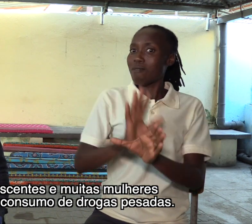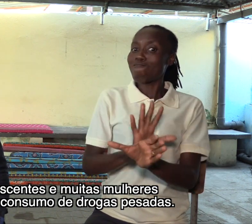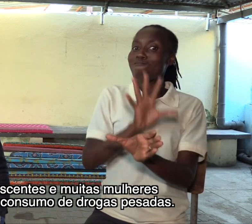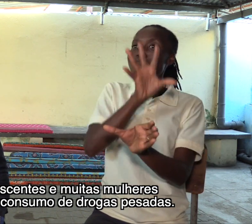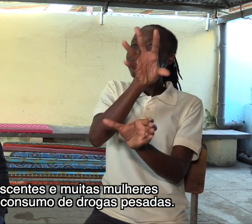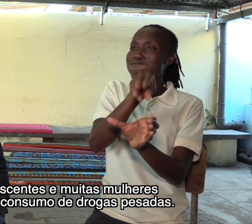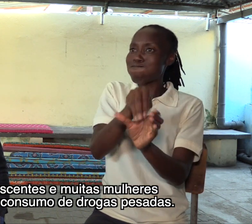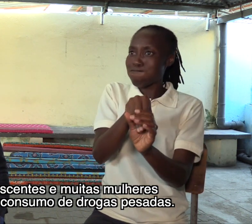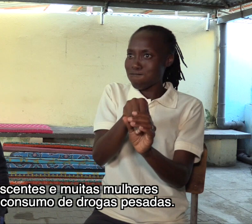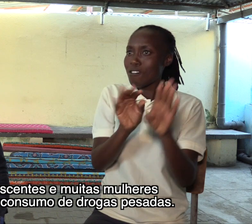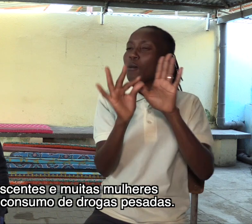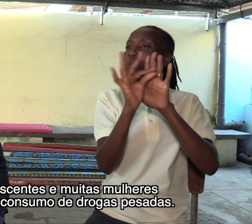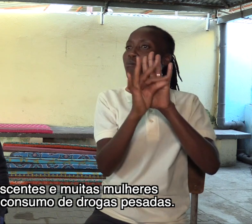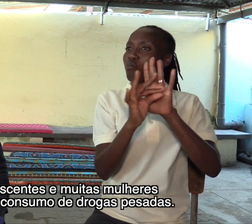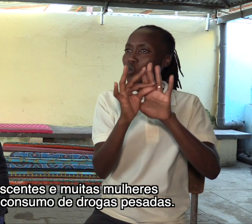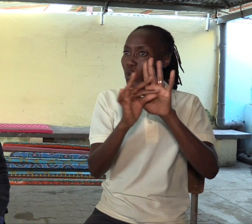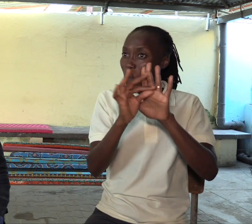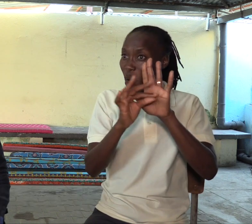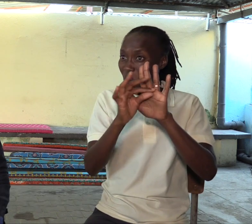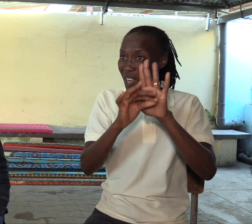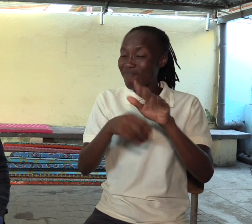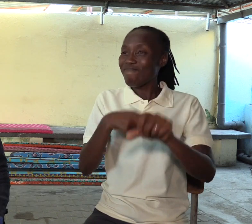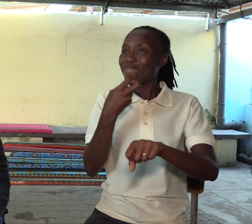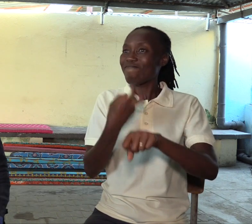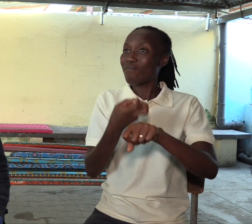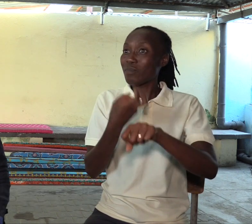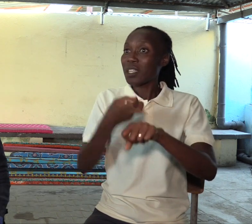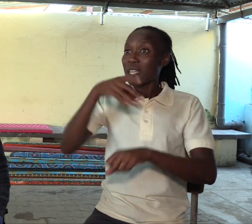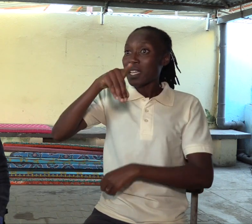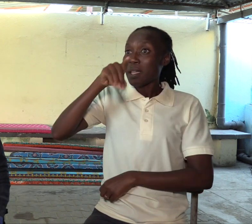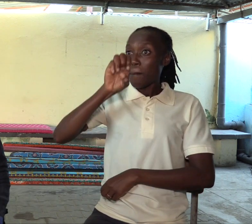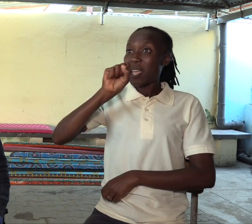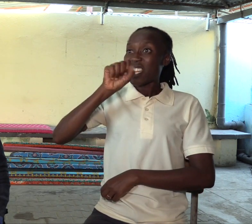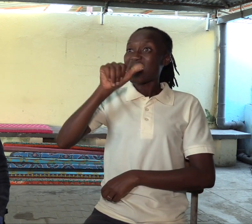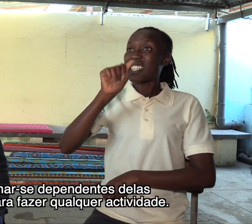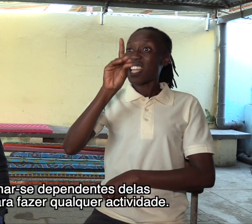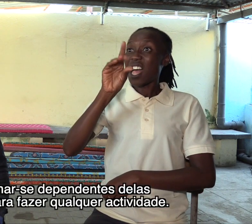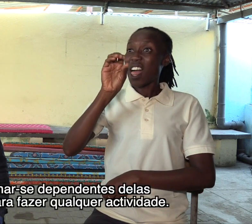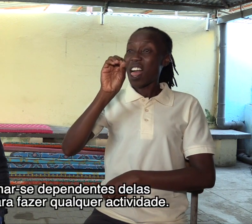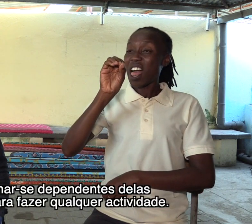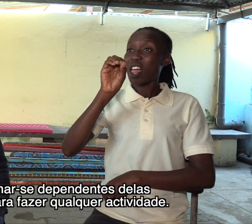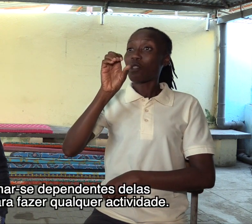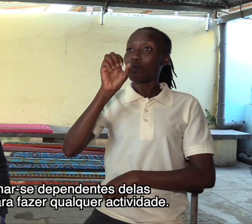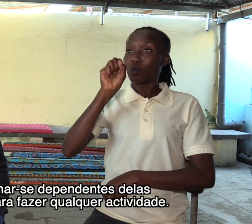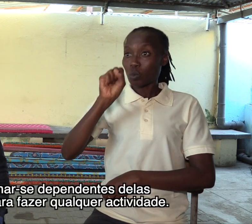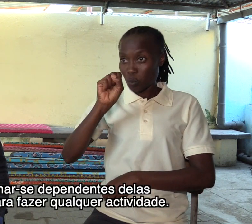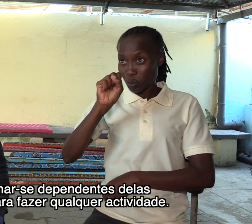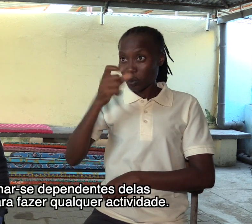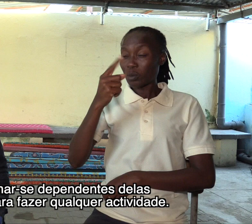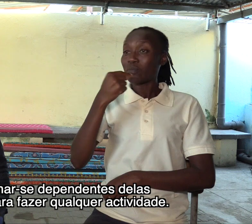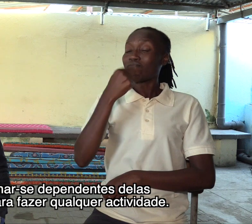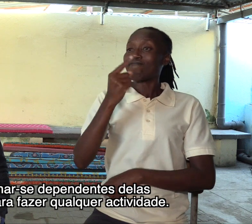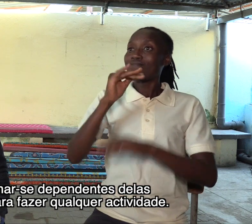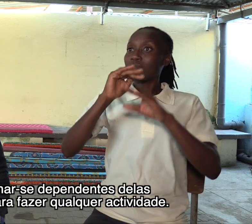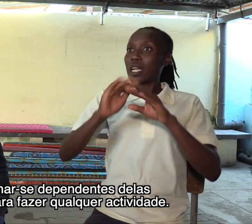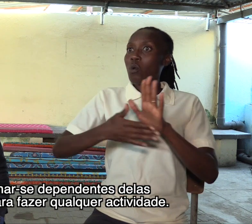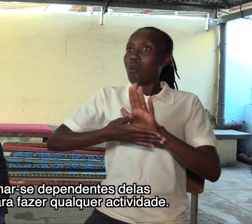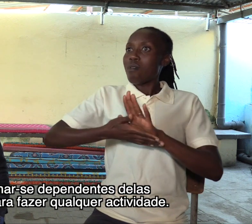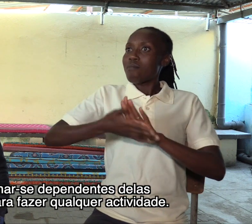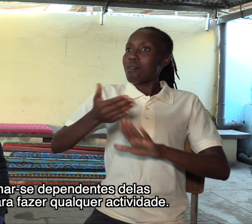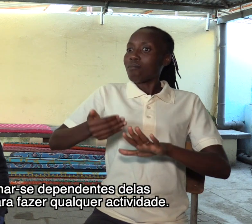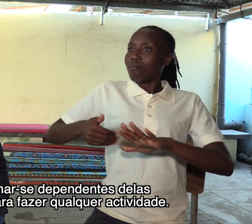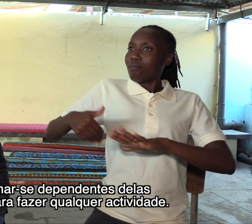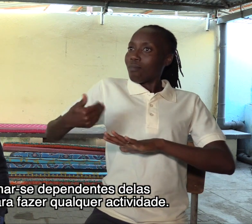e aderido ao consumo de drogas pesadas e estão tornando-se dependentes delas.